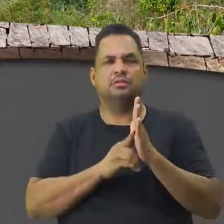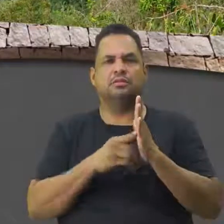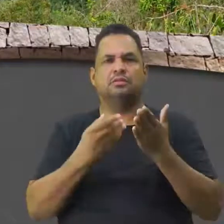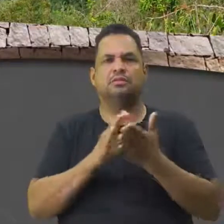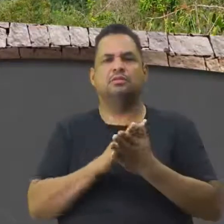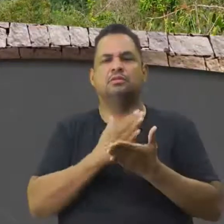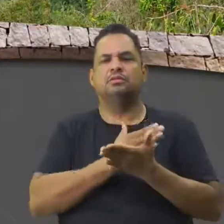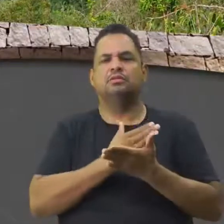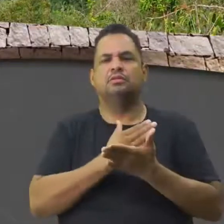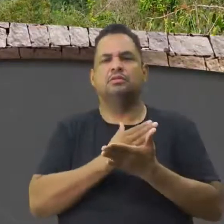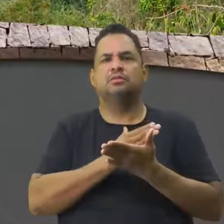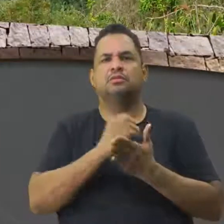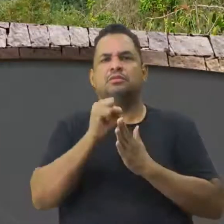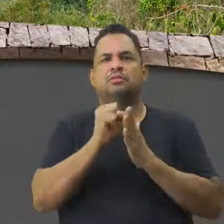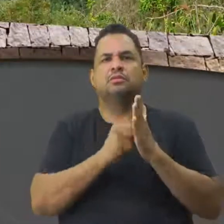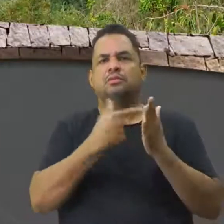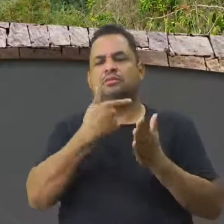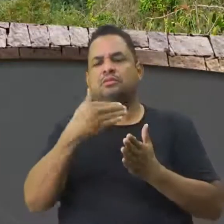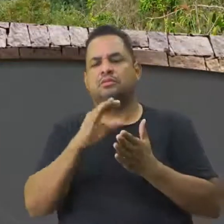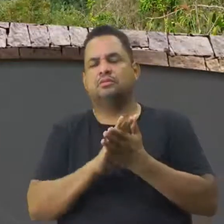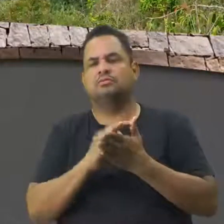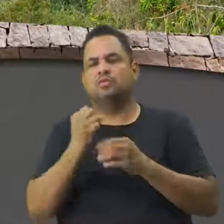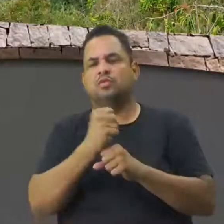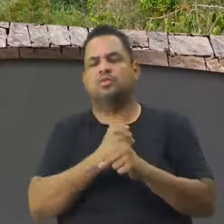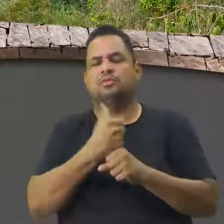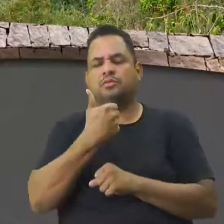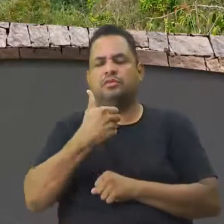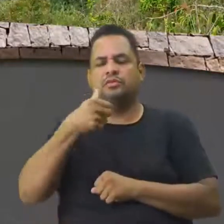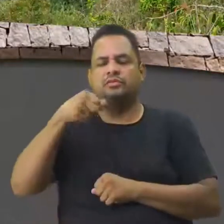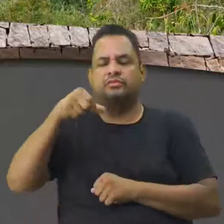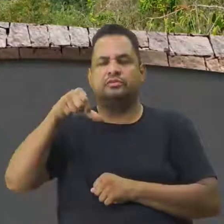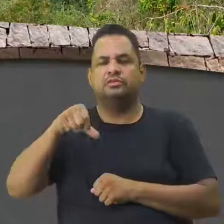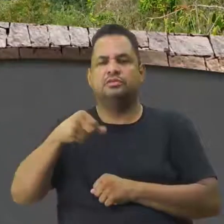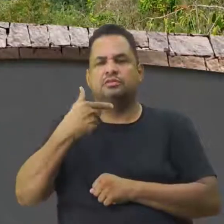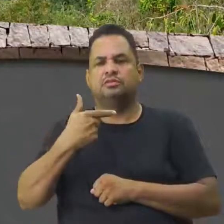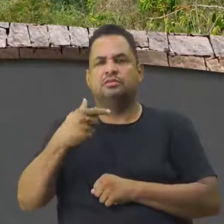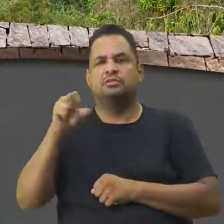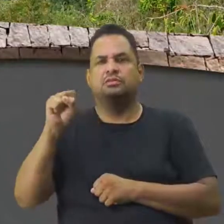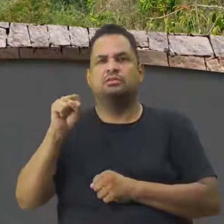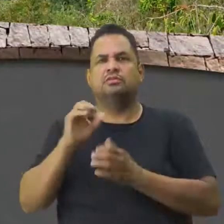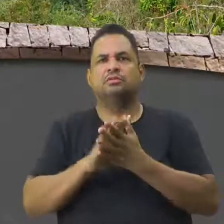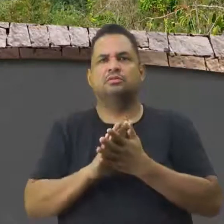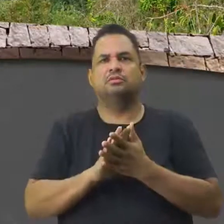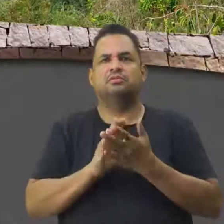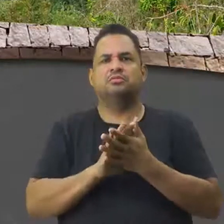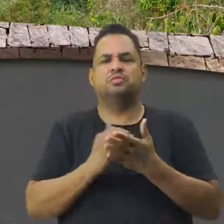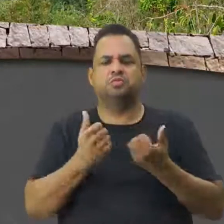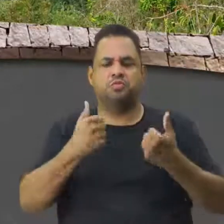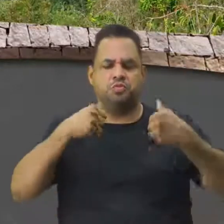XX, ou seja, 1928, com a crise da Bolsa de Valores,